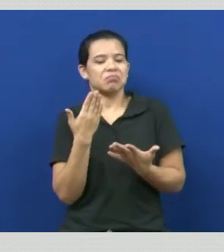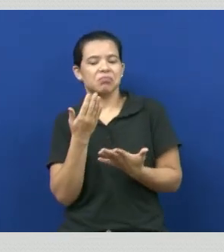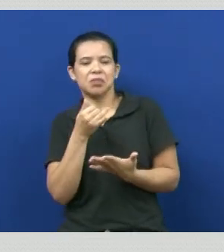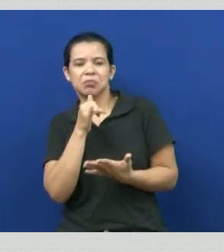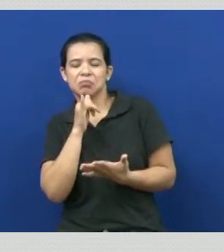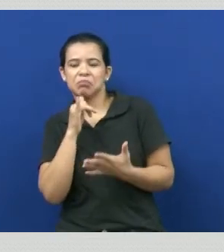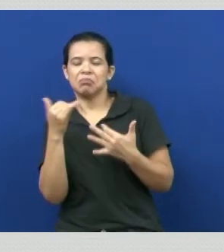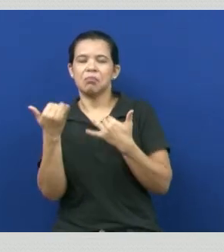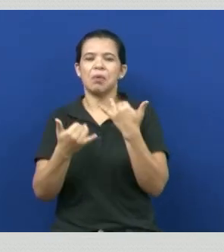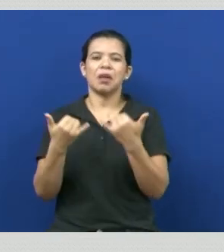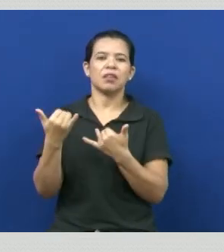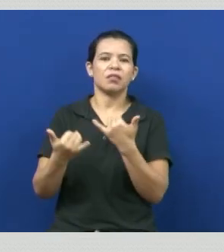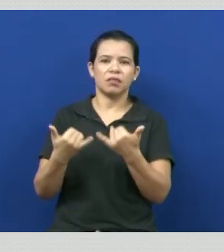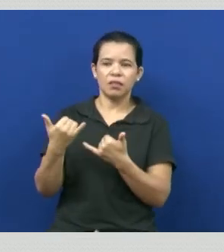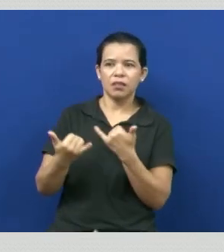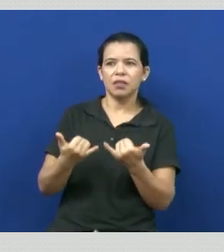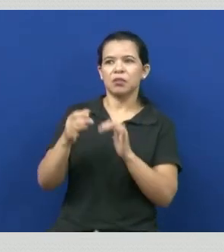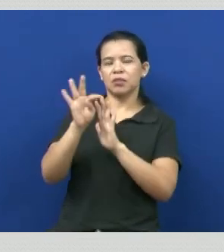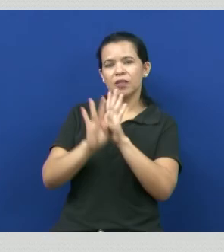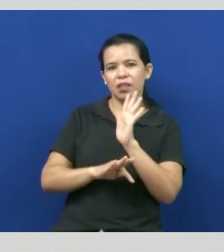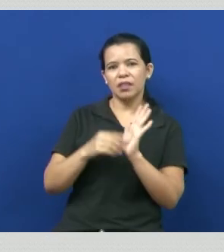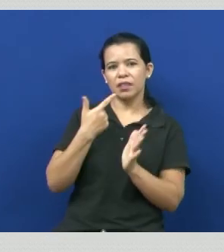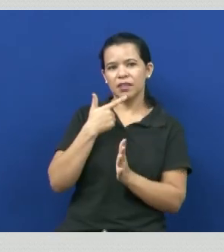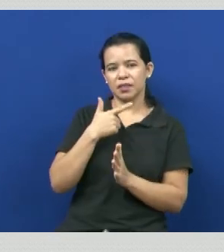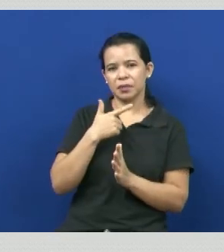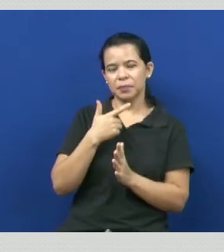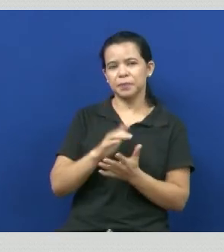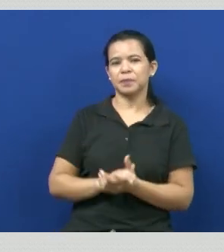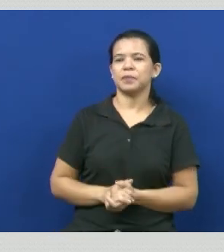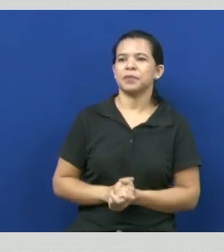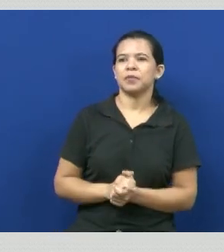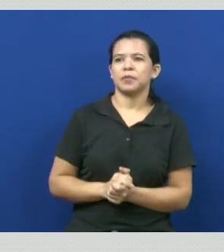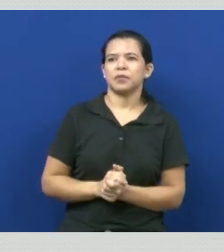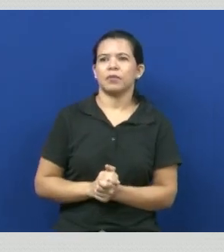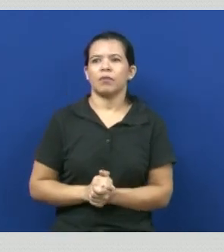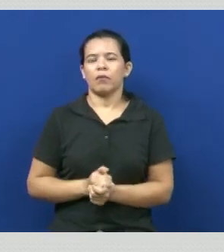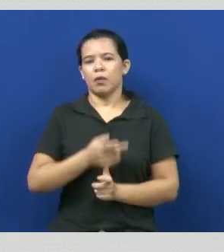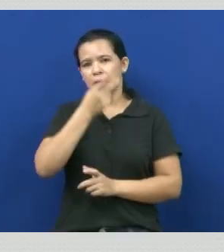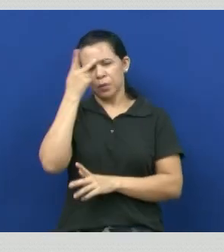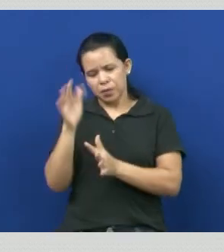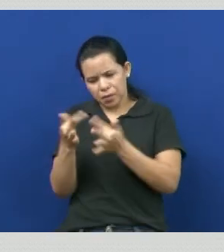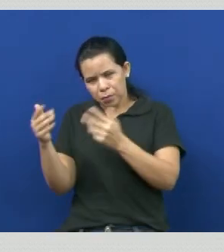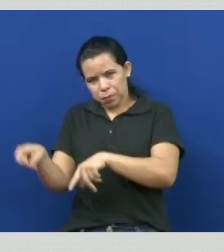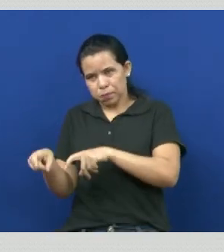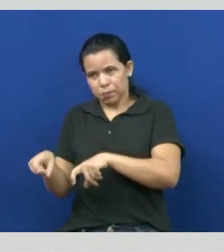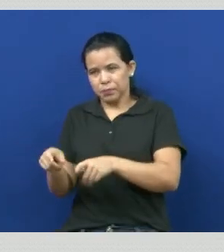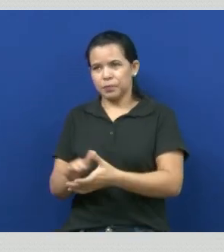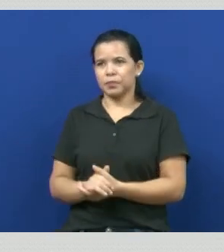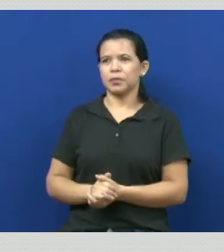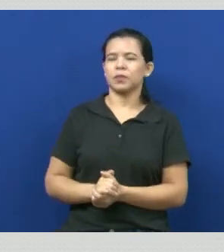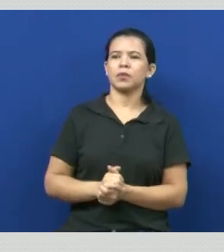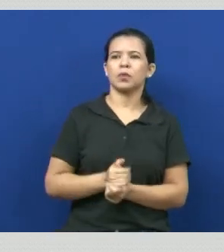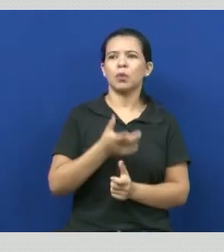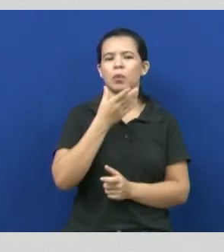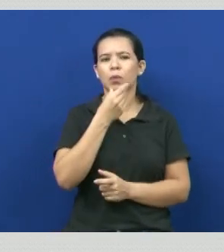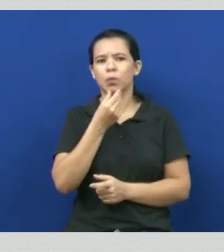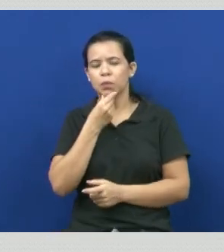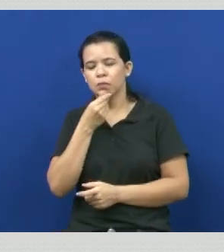de um texto meio cômico, né, sobre o caipira. O caipira ganhou um smartphone num